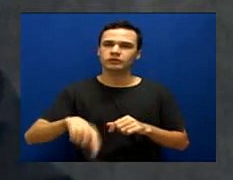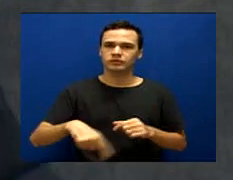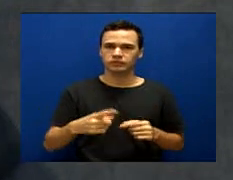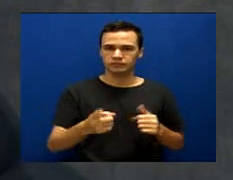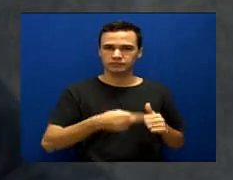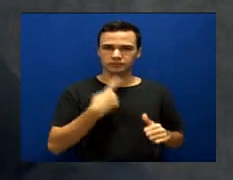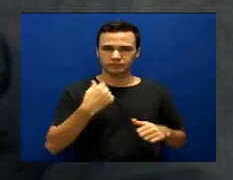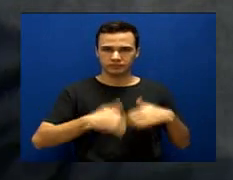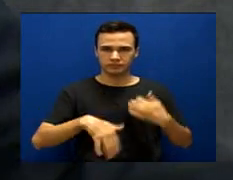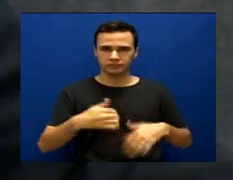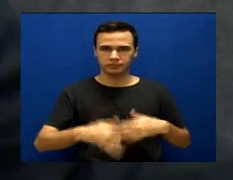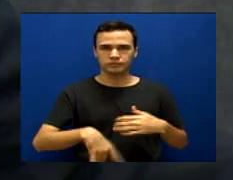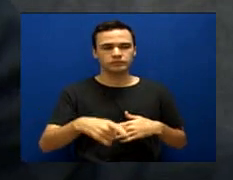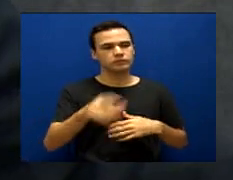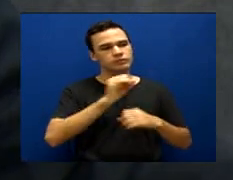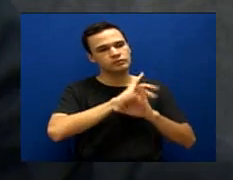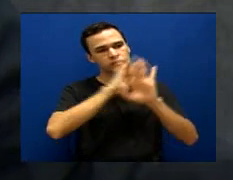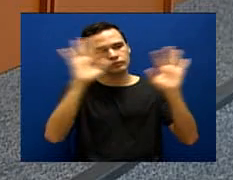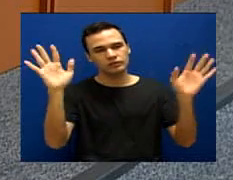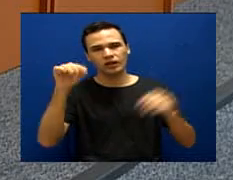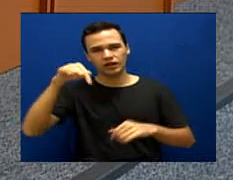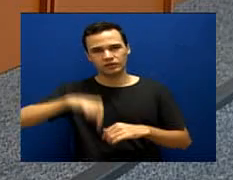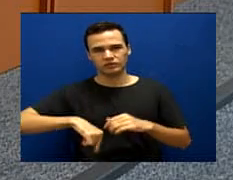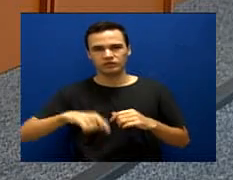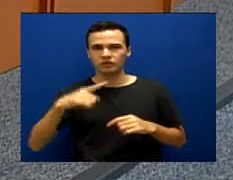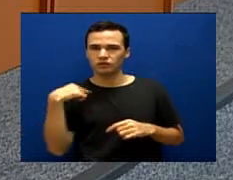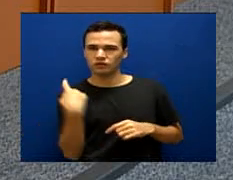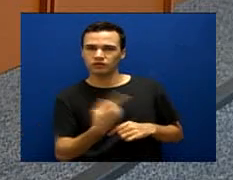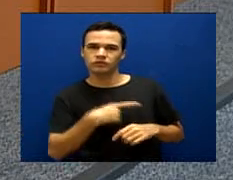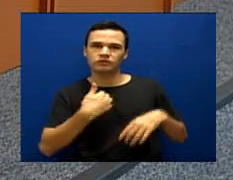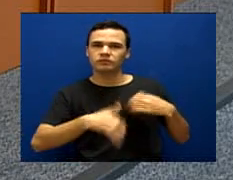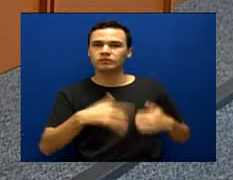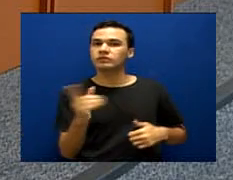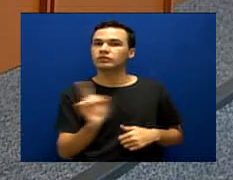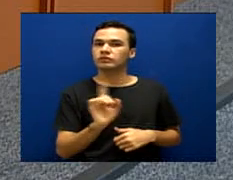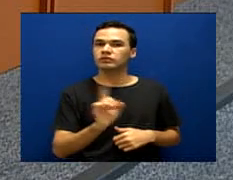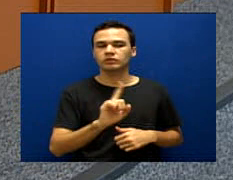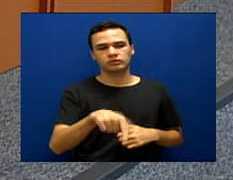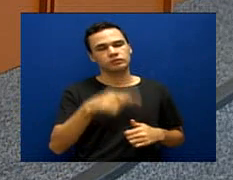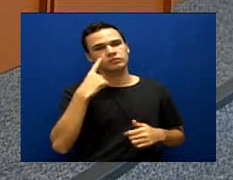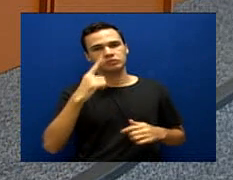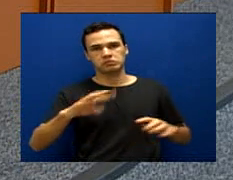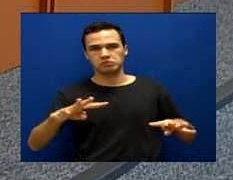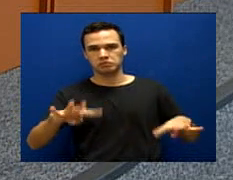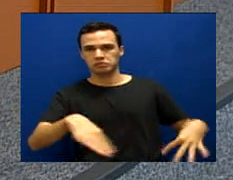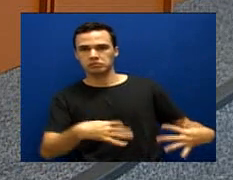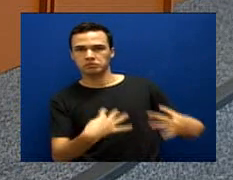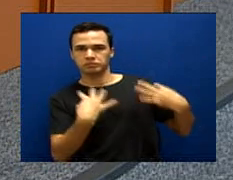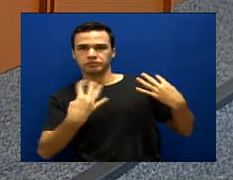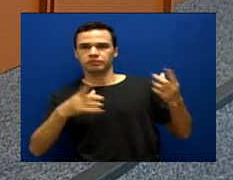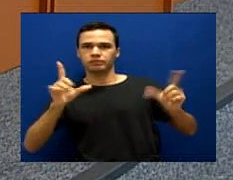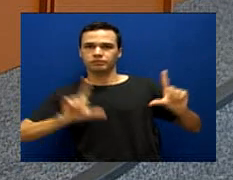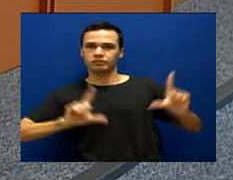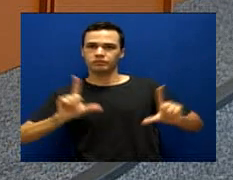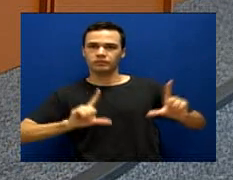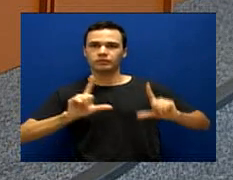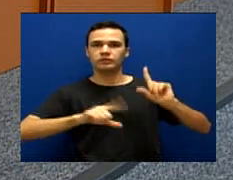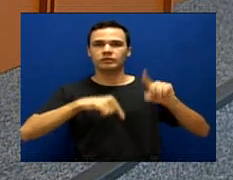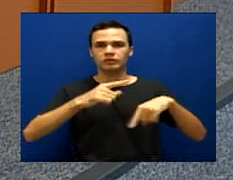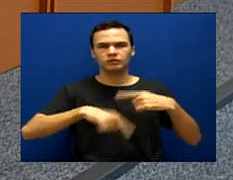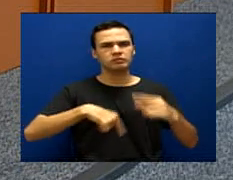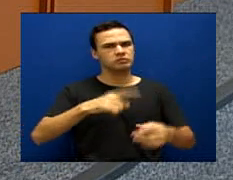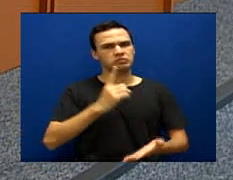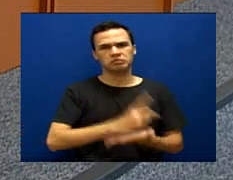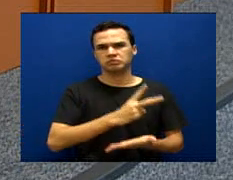parte, presidente. Que fique claro, porque nós não estamos falando entre nós aqui, nós estamos sendo televisionados, essa audiência pública vai passar